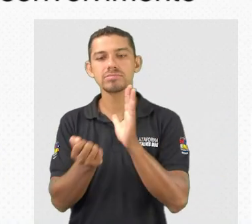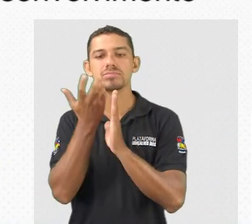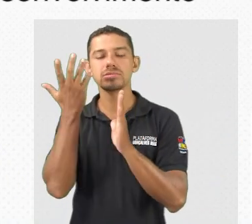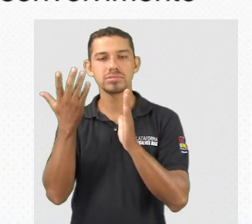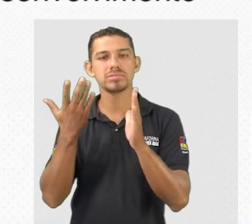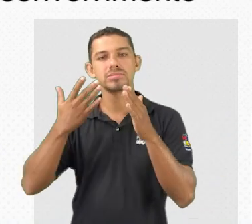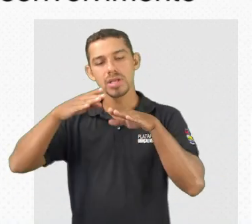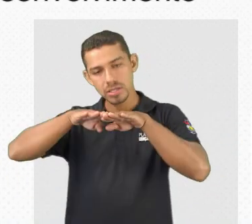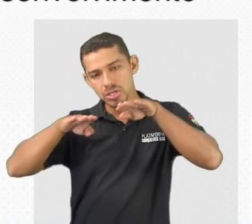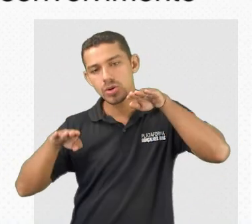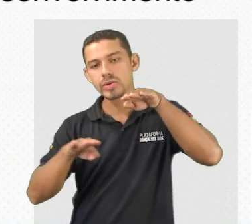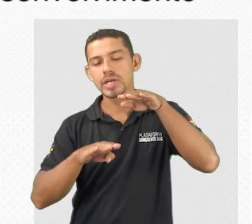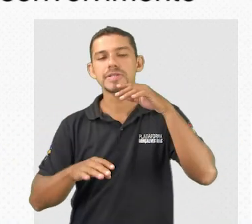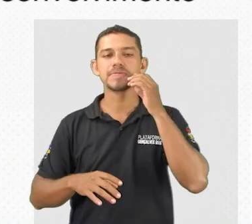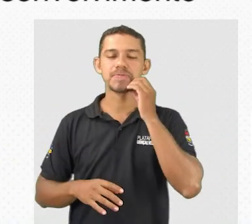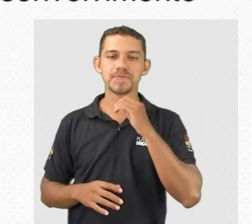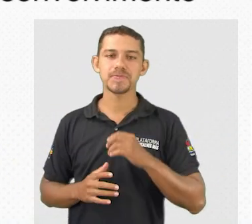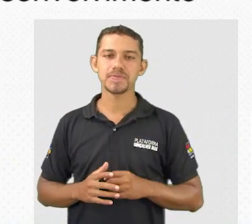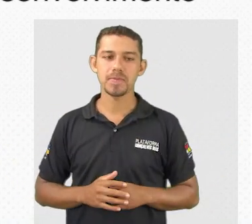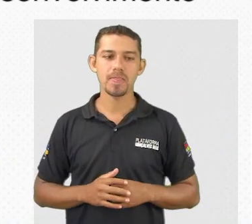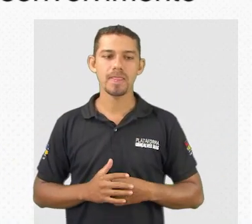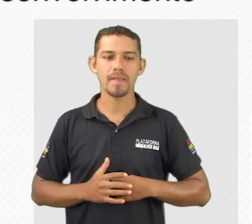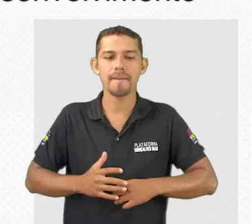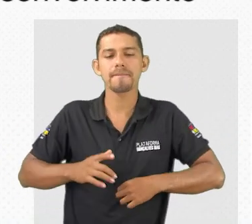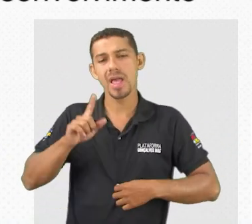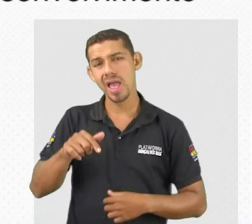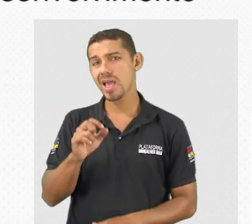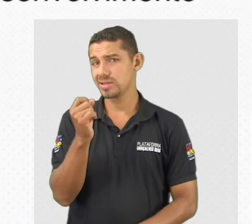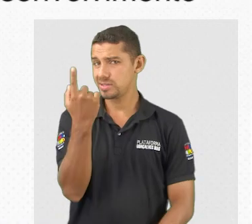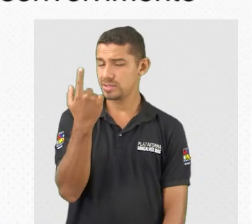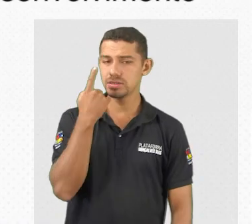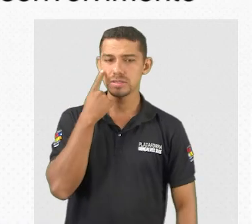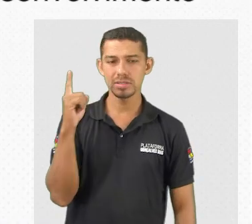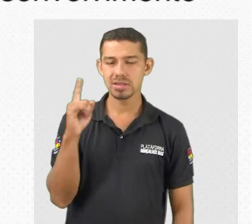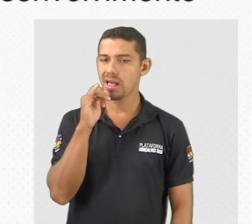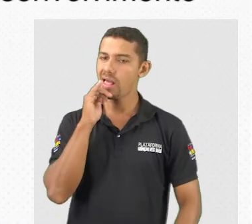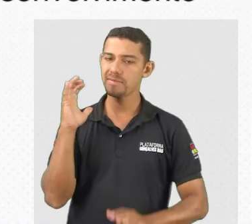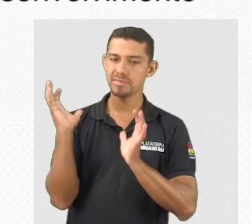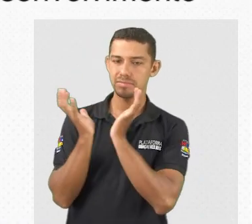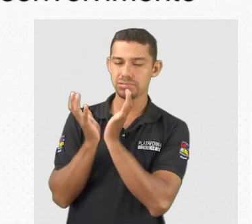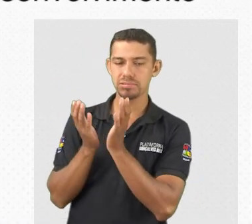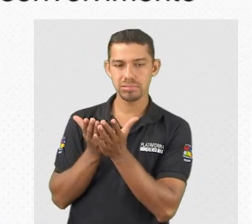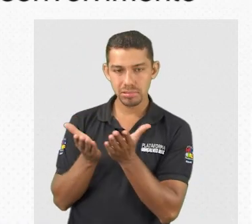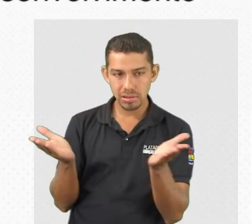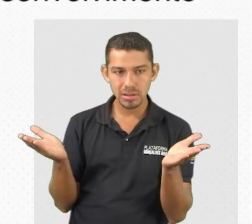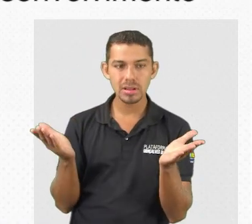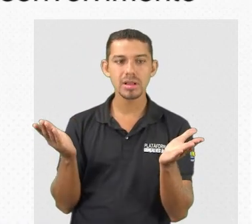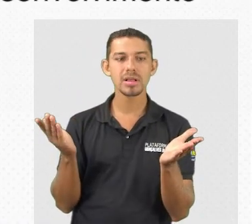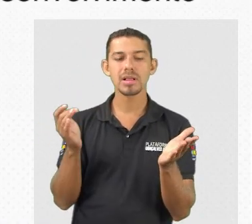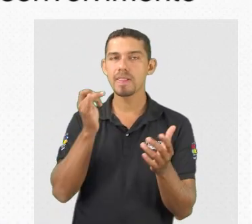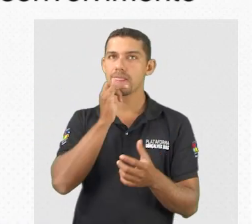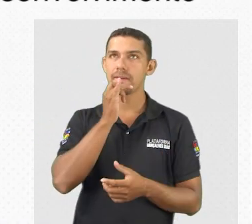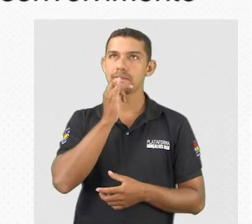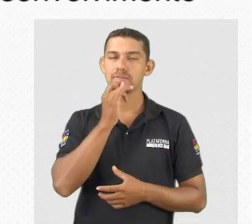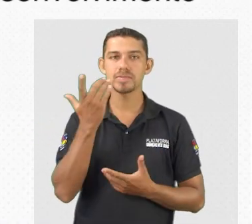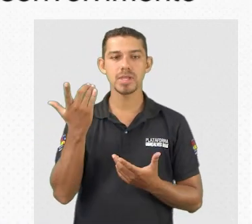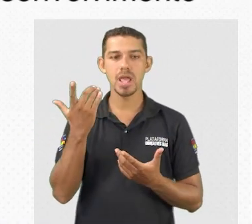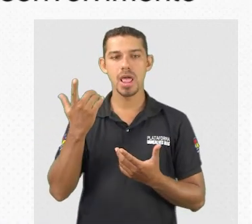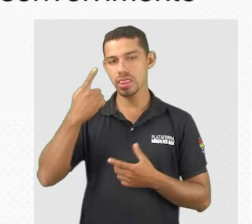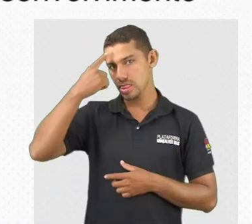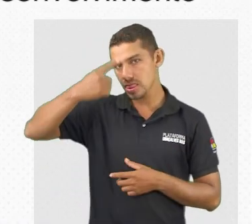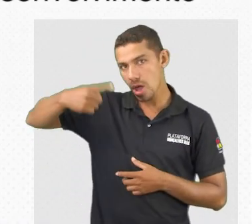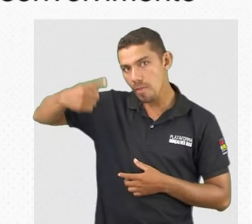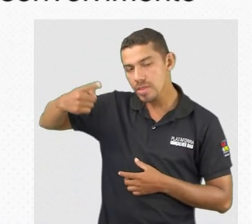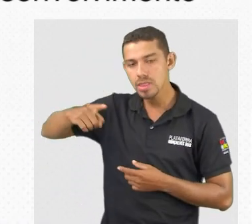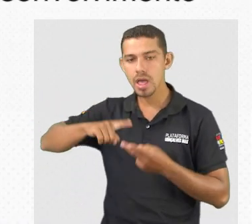reproduzir desigualdade. E é no mínimo estranho que uma mesma classe, como a classe